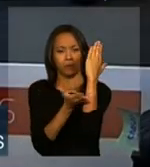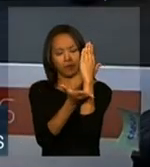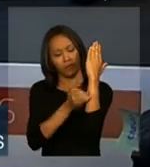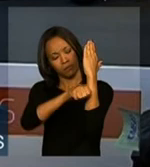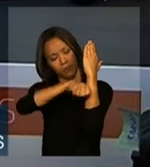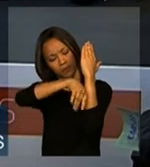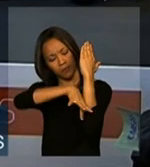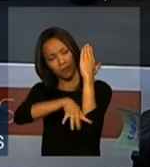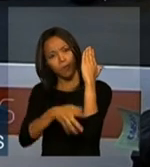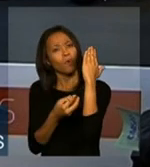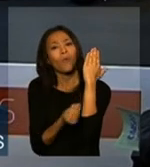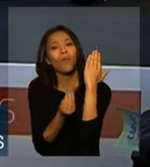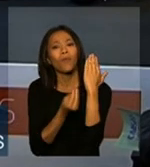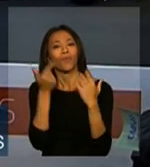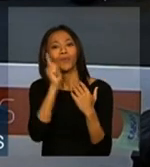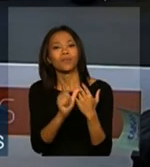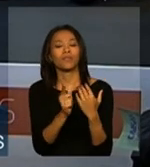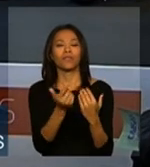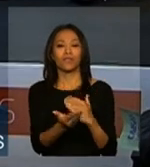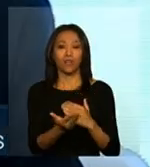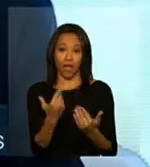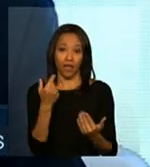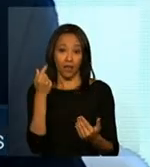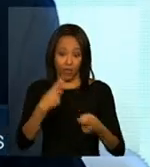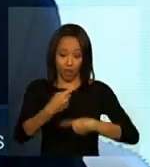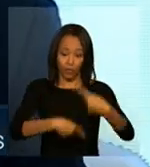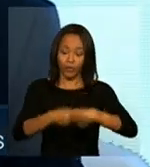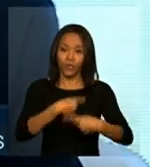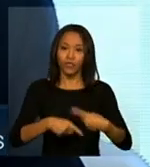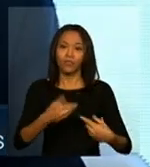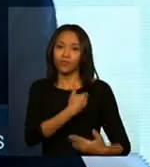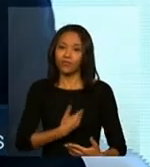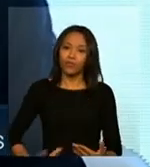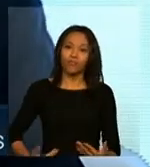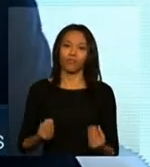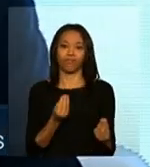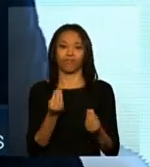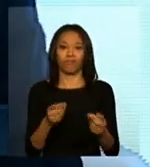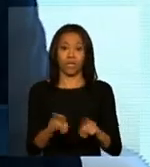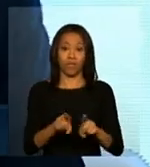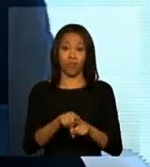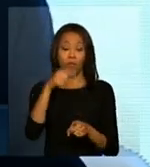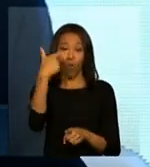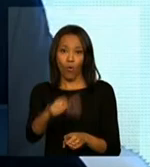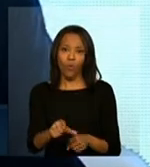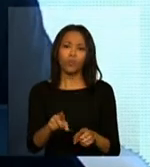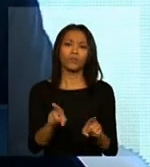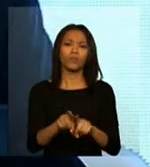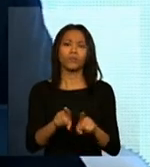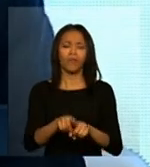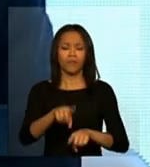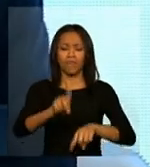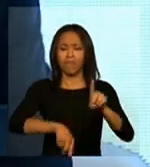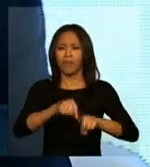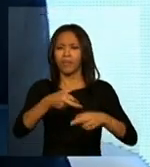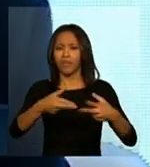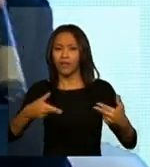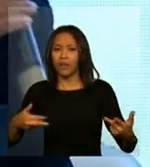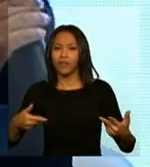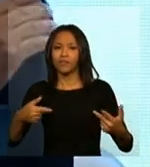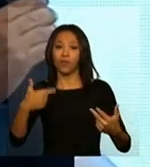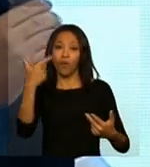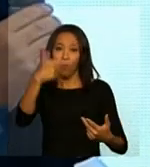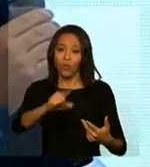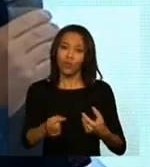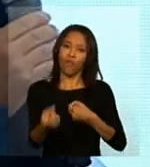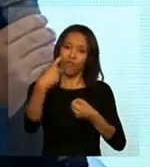digamos assim, beneficiada por essa política, né? Os instrumentos de seguro, de garantia de preços, a retomada de uma política